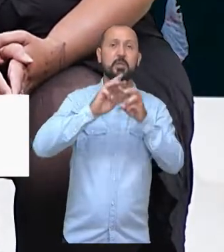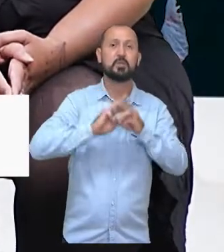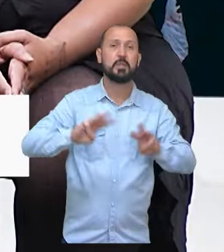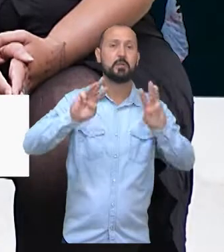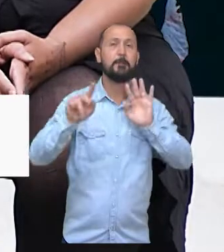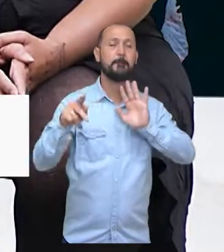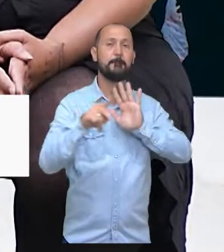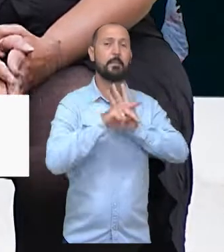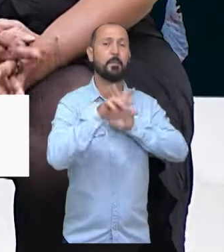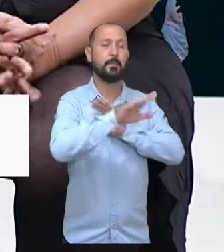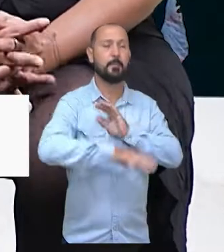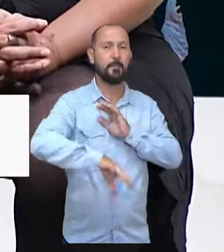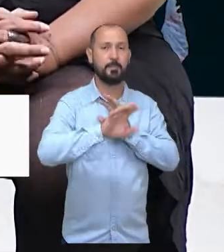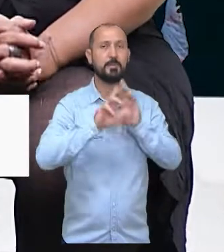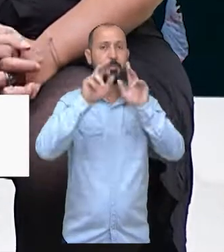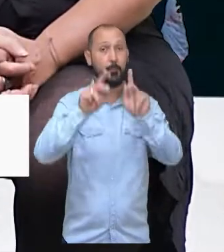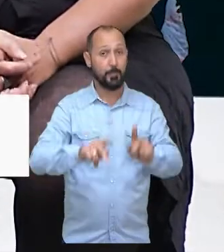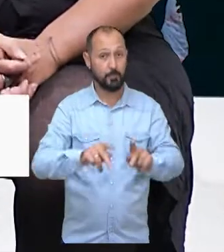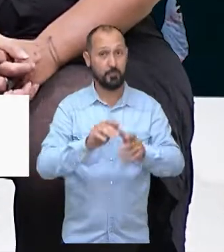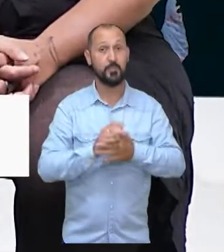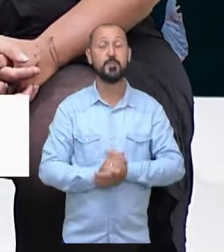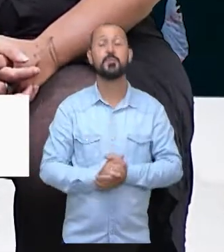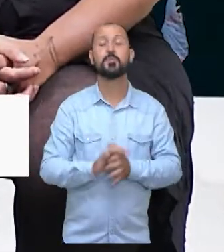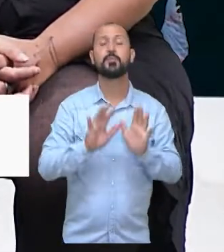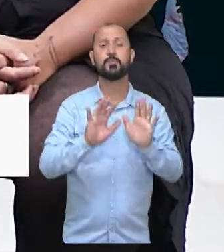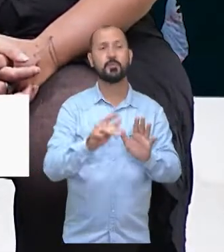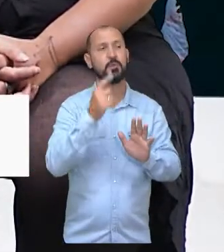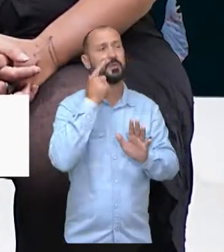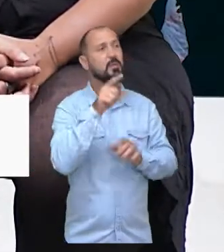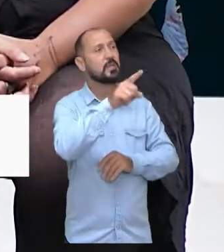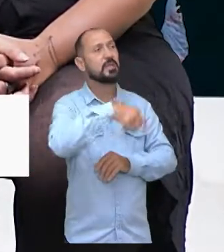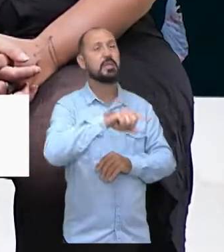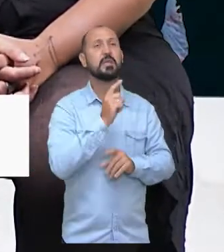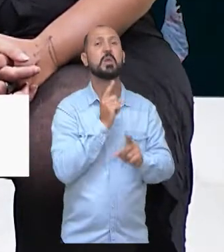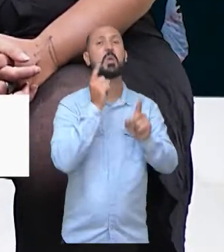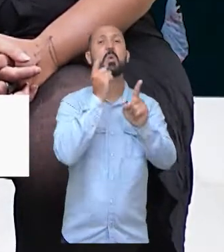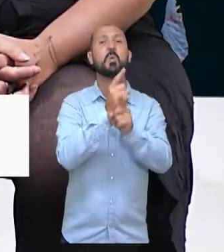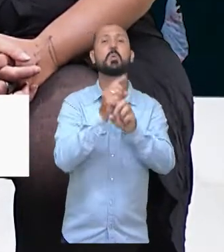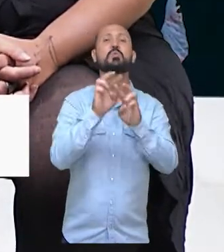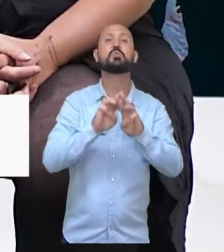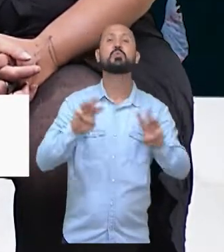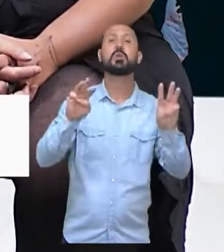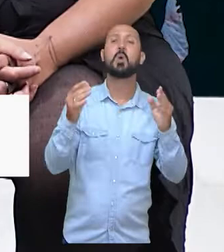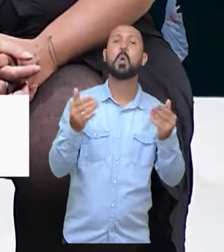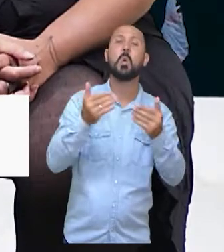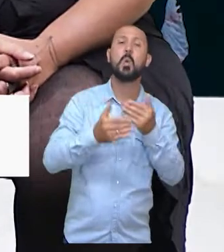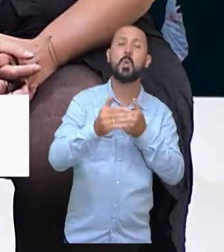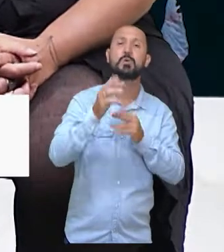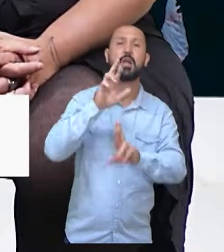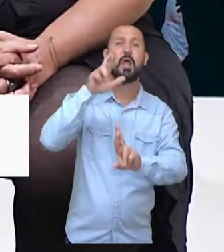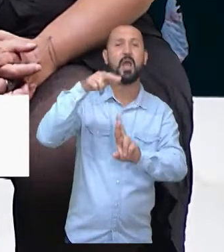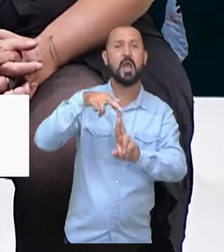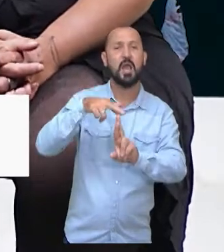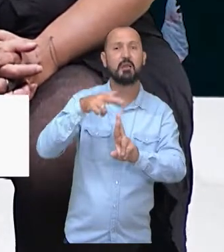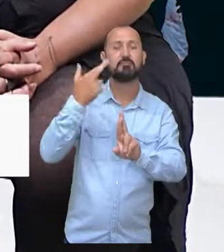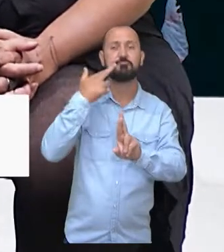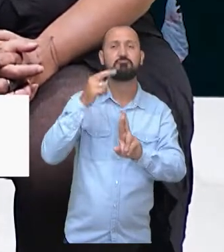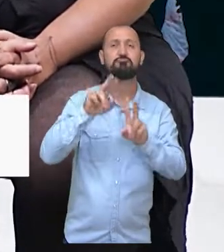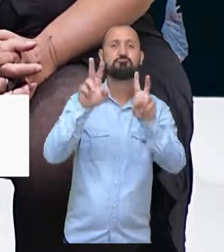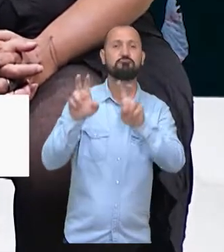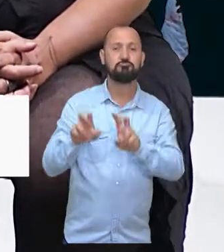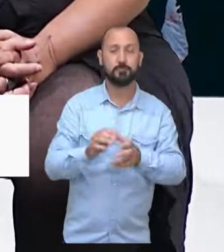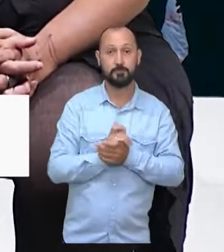site específico para essa população. Carla, o que as pessoas encontram neste site? Que ele é referência em